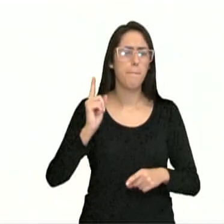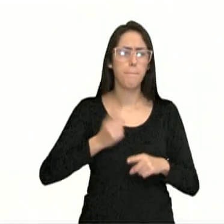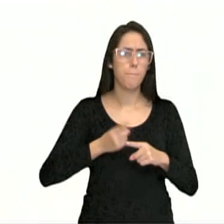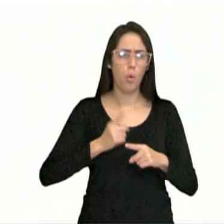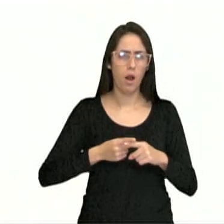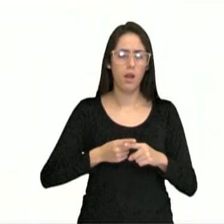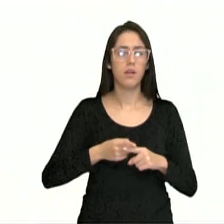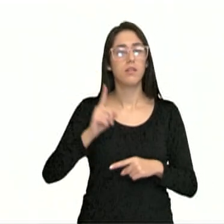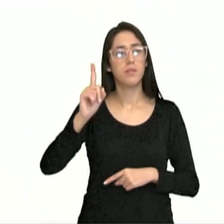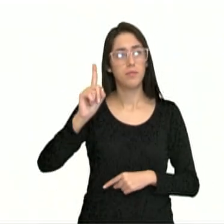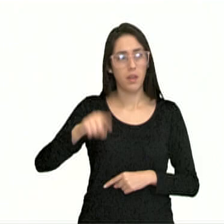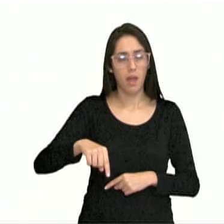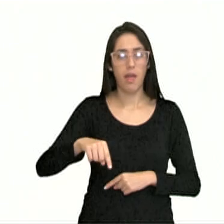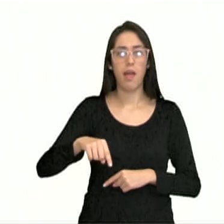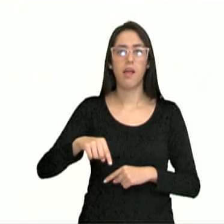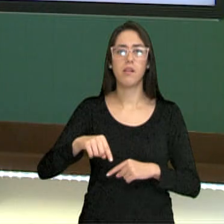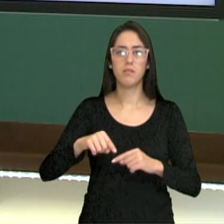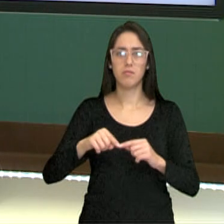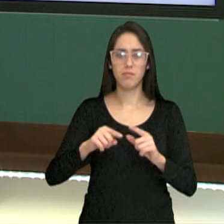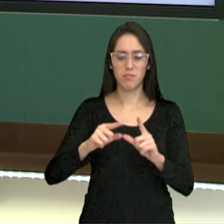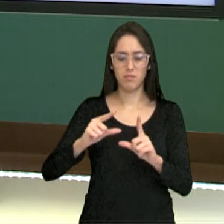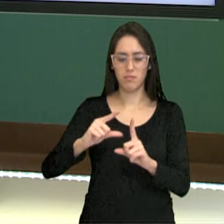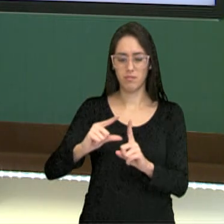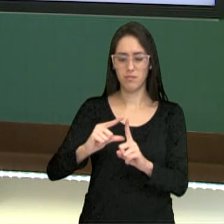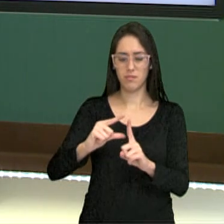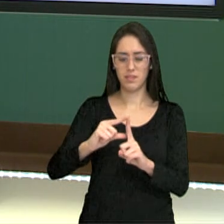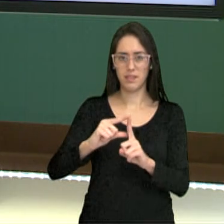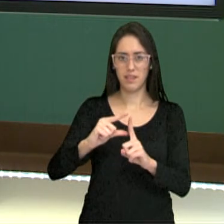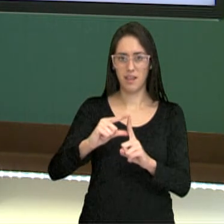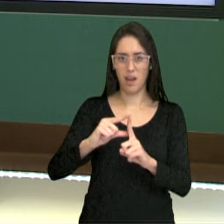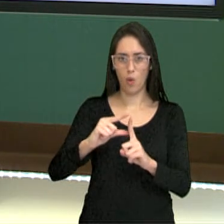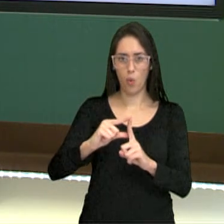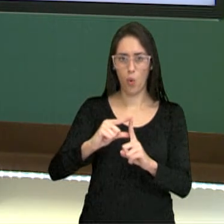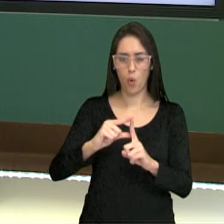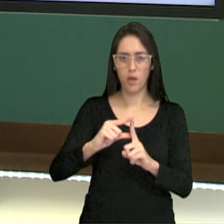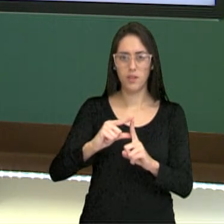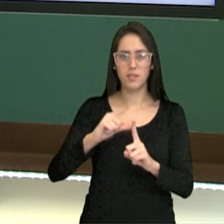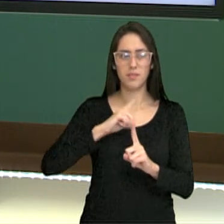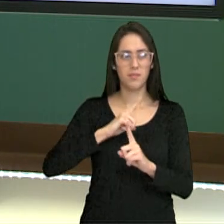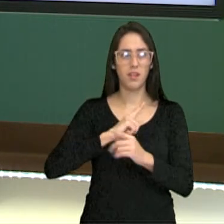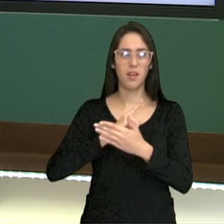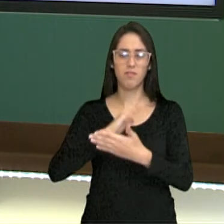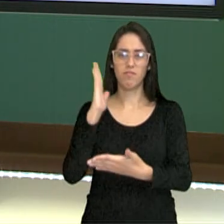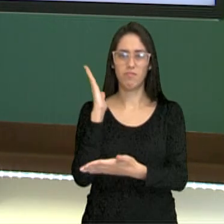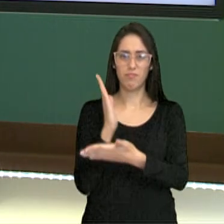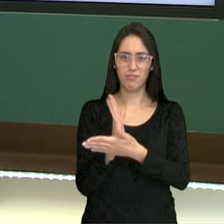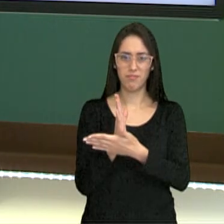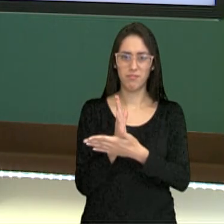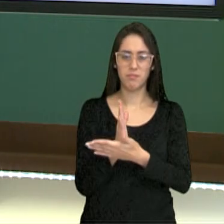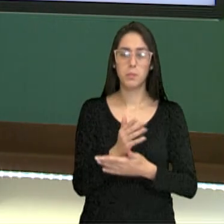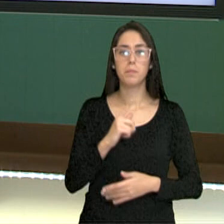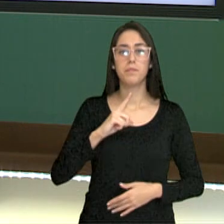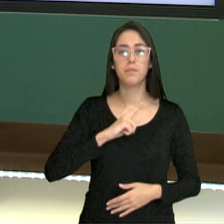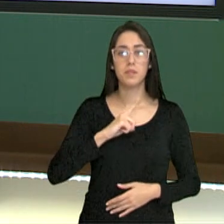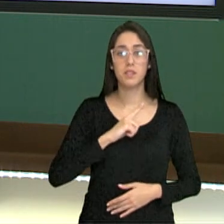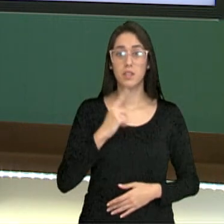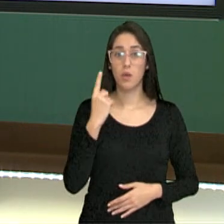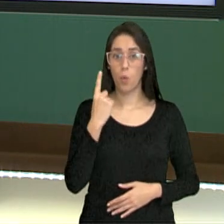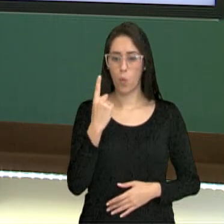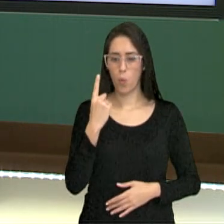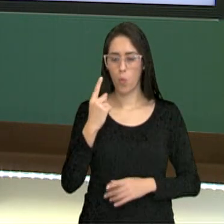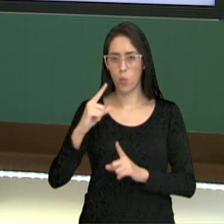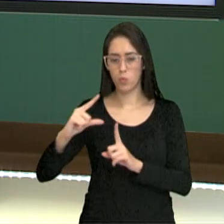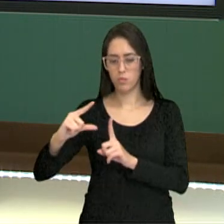ser um triângulo, né? E a figura que vai formar ele vai ser exatamente um triângulo. E nós vamos ter um dos lados do